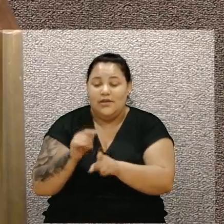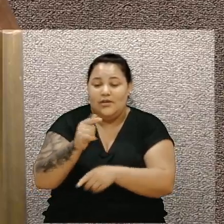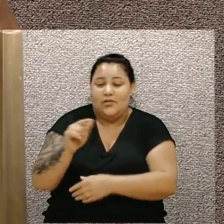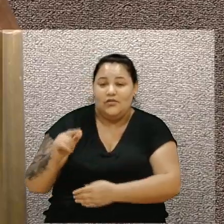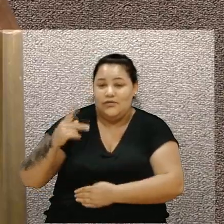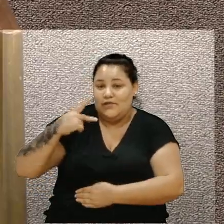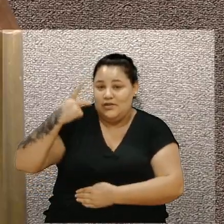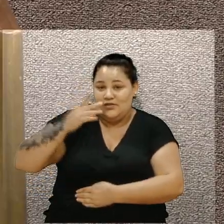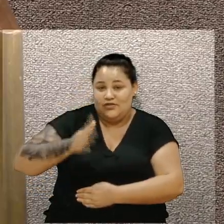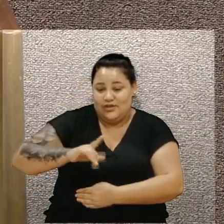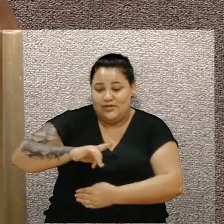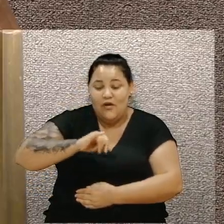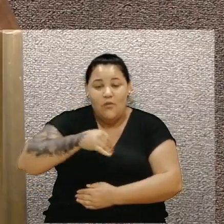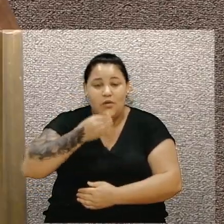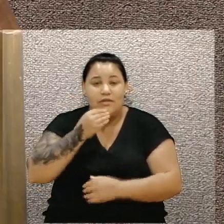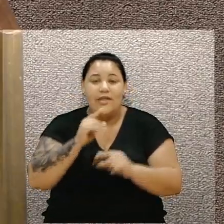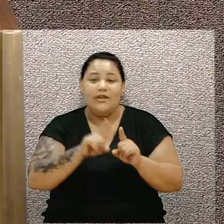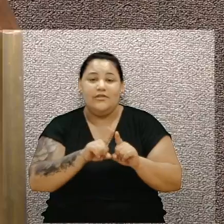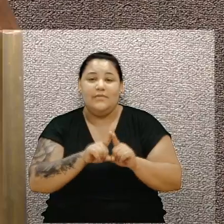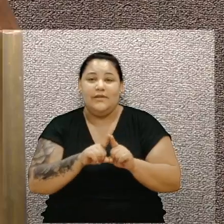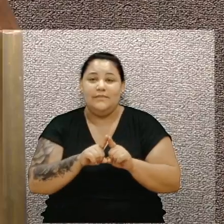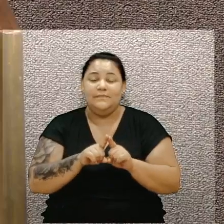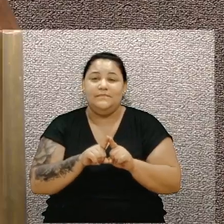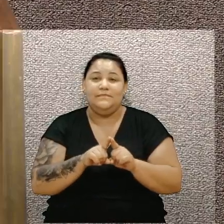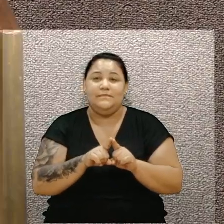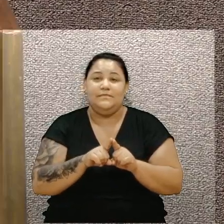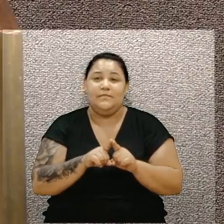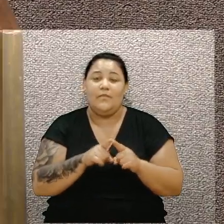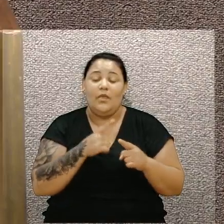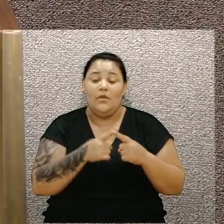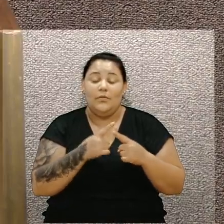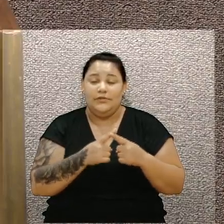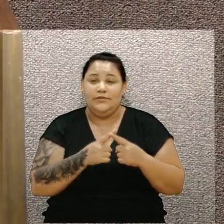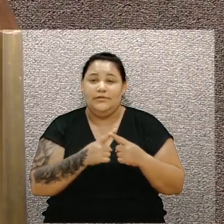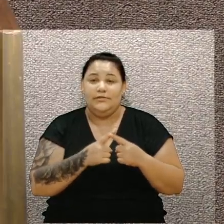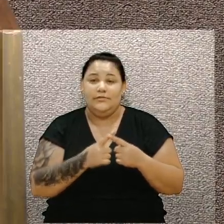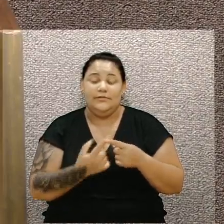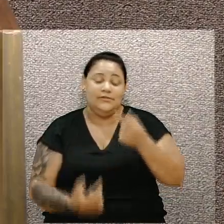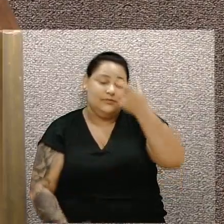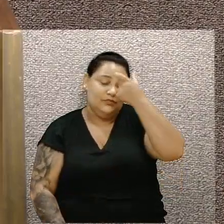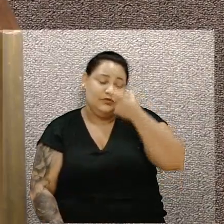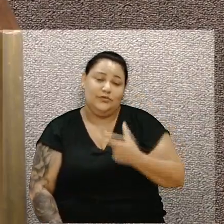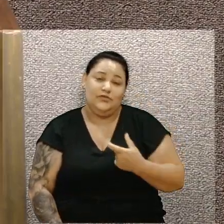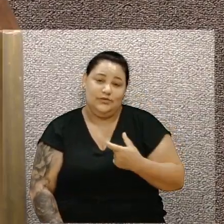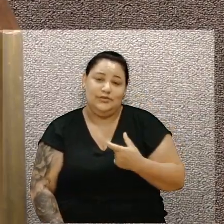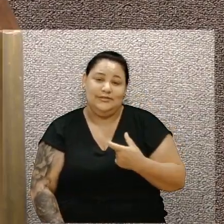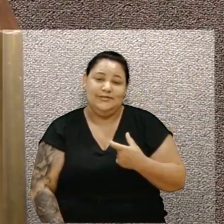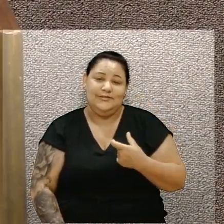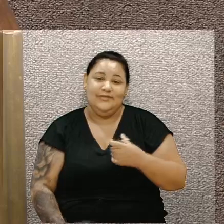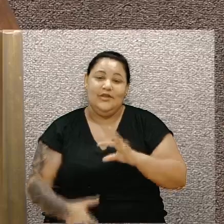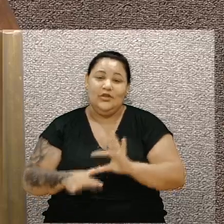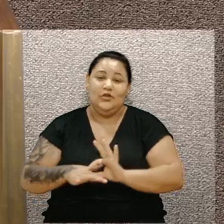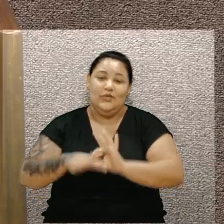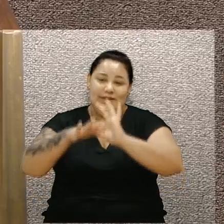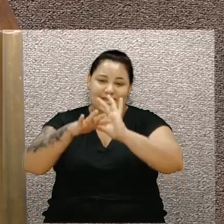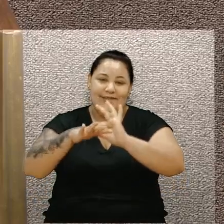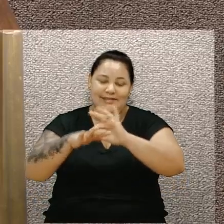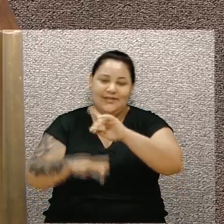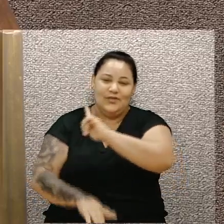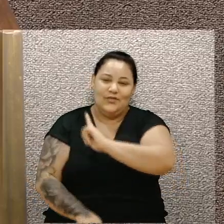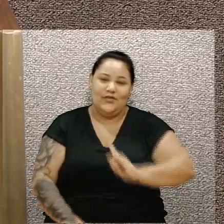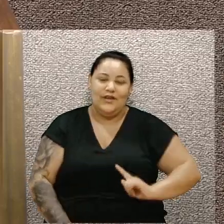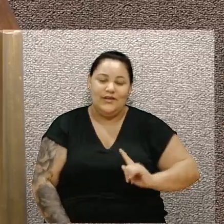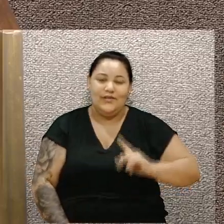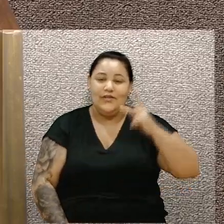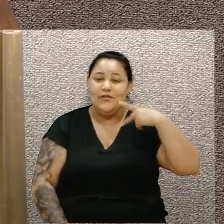tiveram a oportunidade de ser, porque a figura do líder de governo e do vereador é